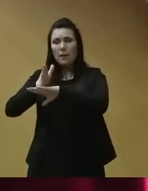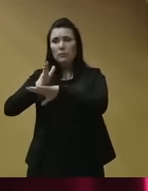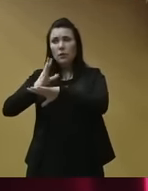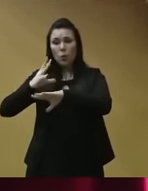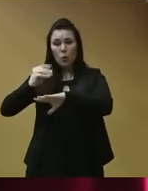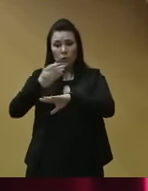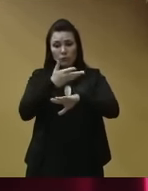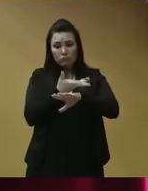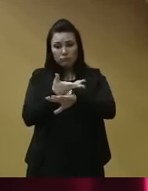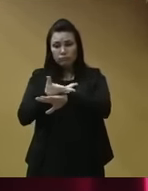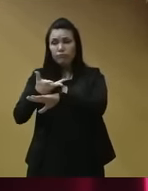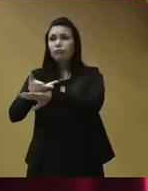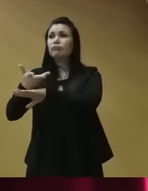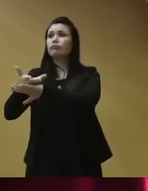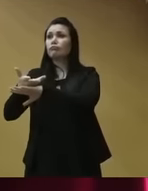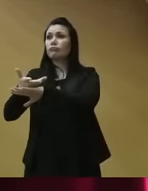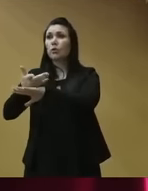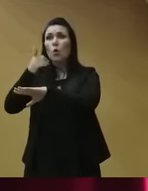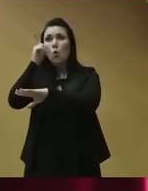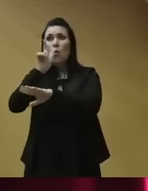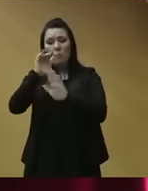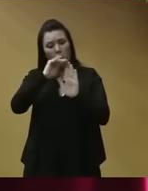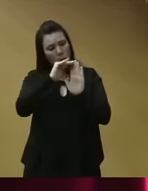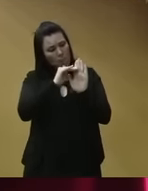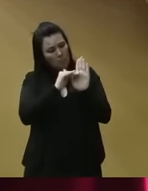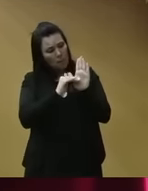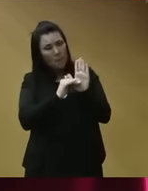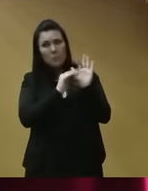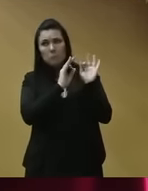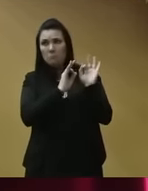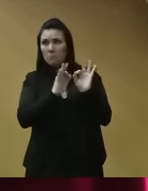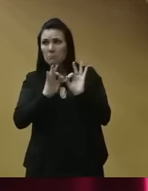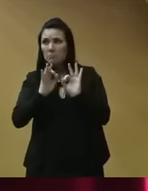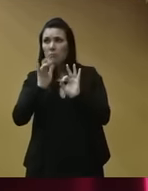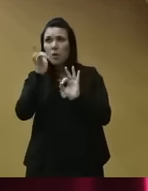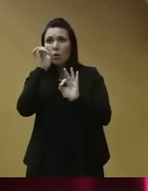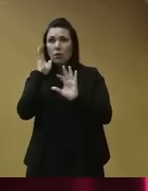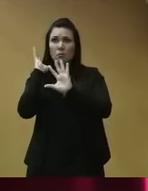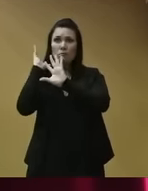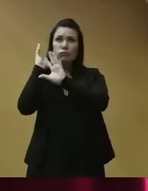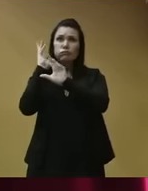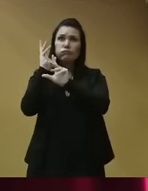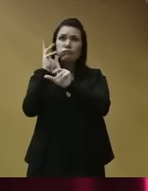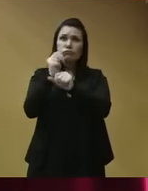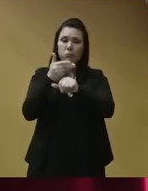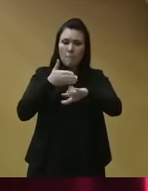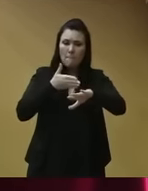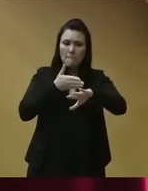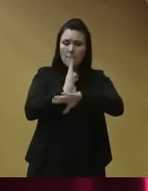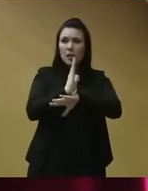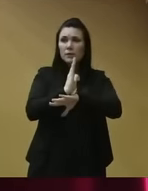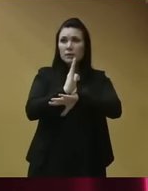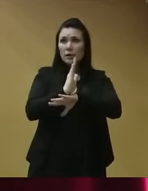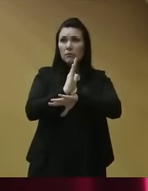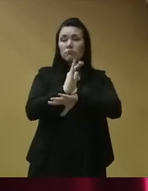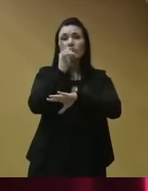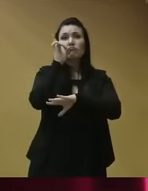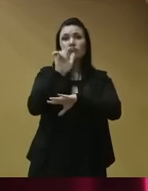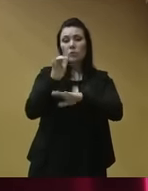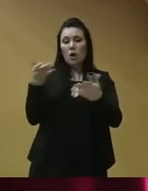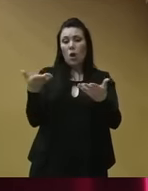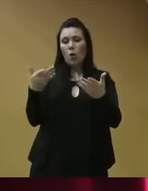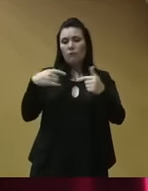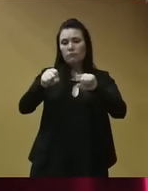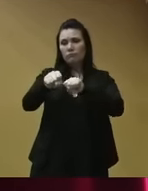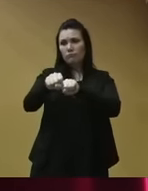respectivas áreas, por terem cumprido todos os requisitos para a conclusão de seus cursos, os formandos aqui presentes,